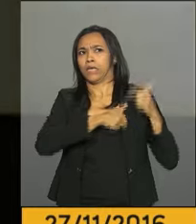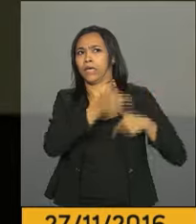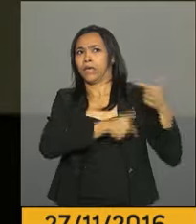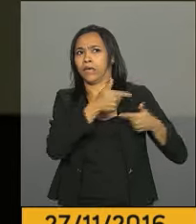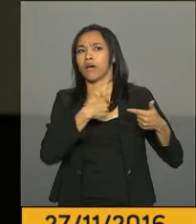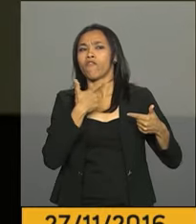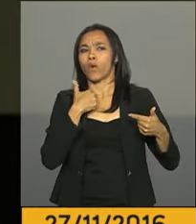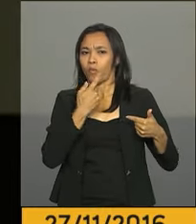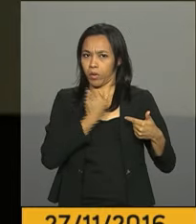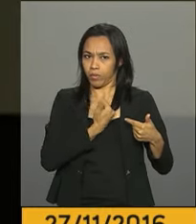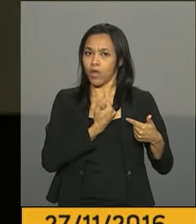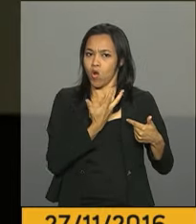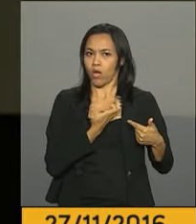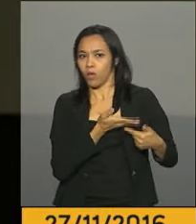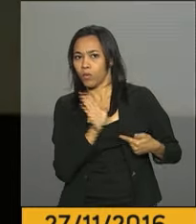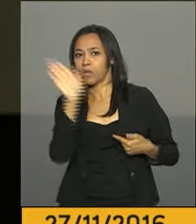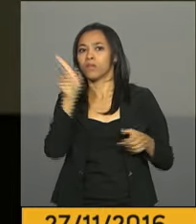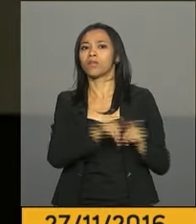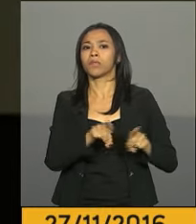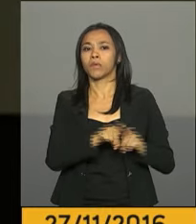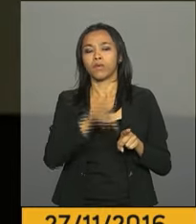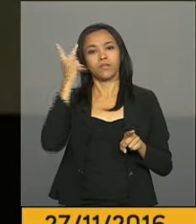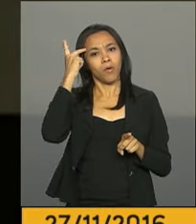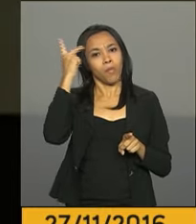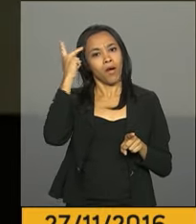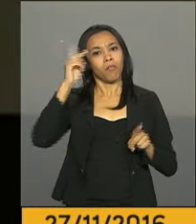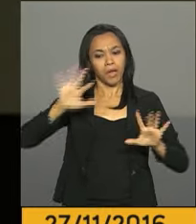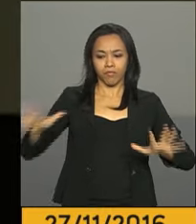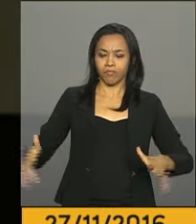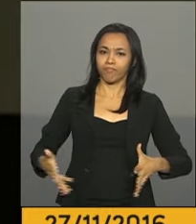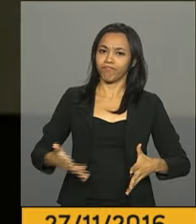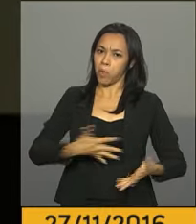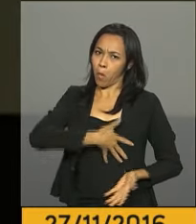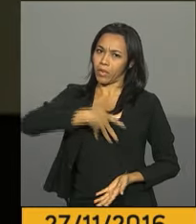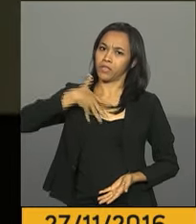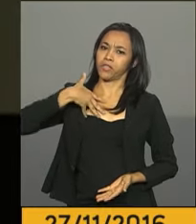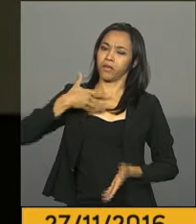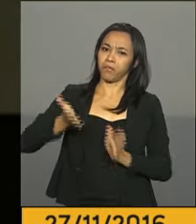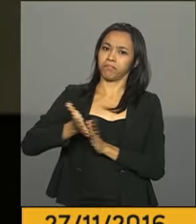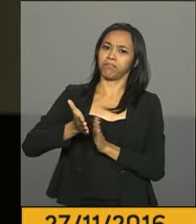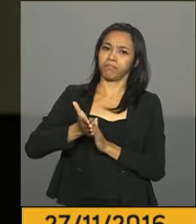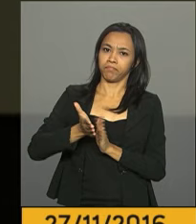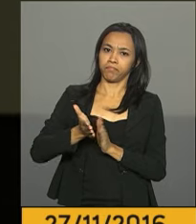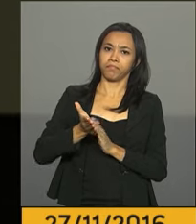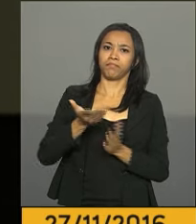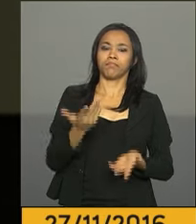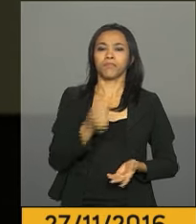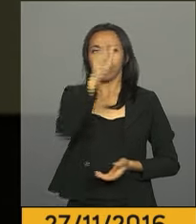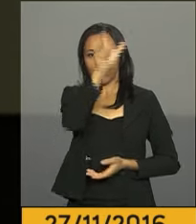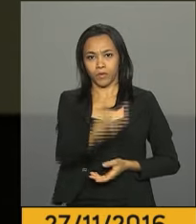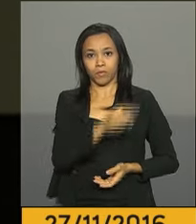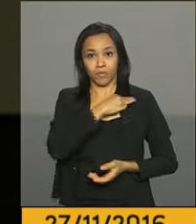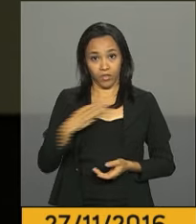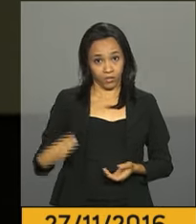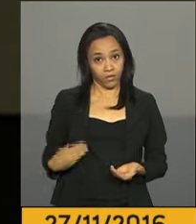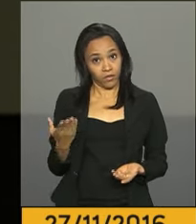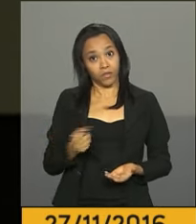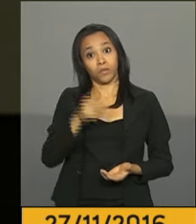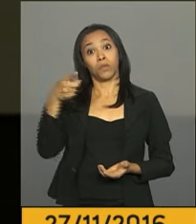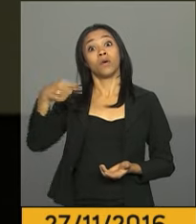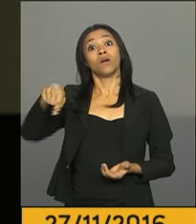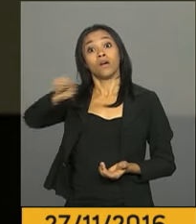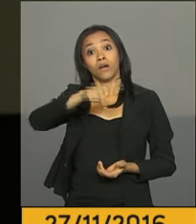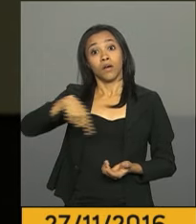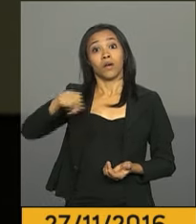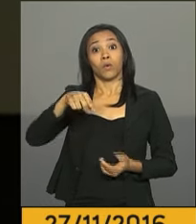lá ir a São Paulo para homenagear o senhor Gebran Bassil, o Líbano e a